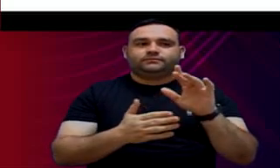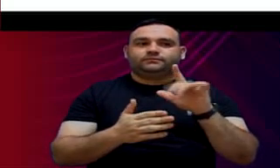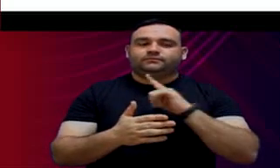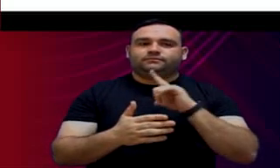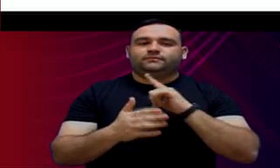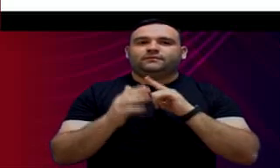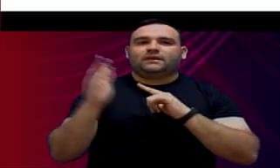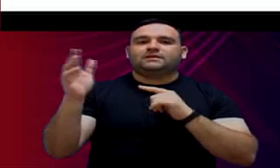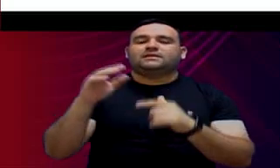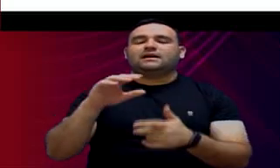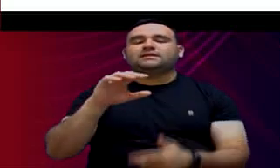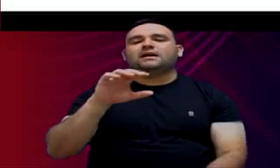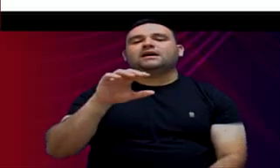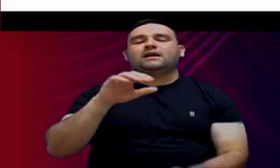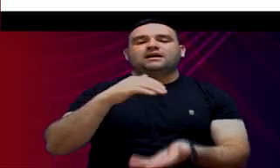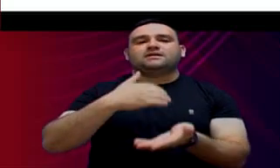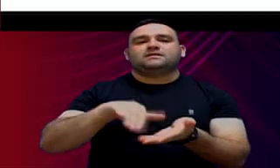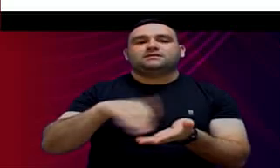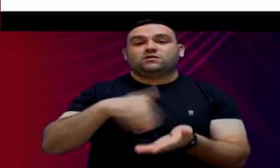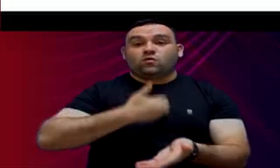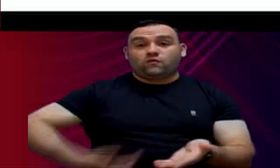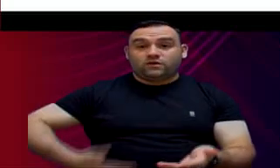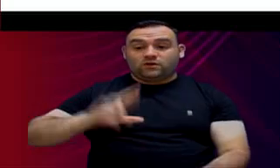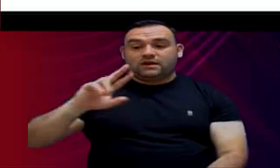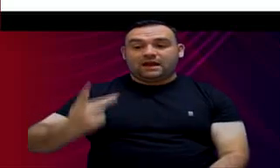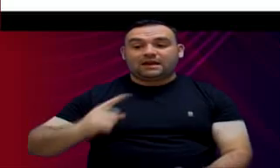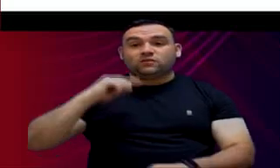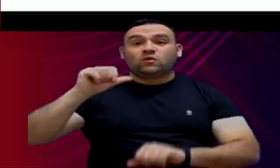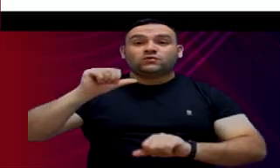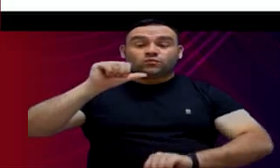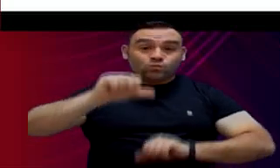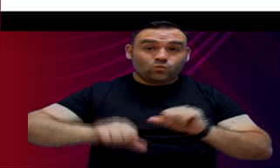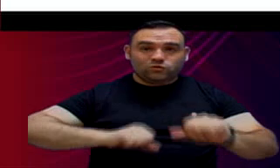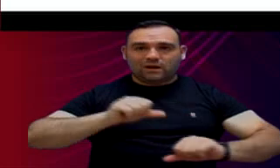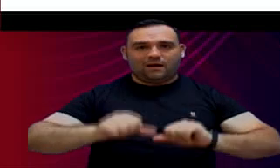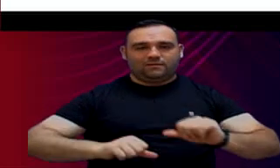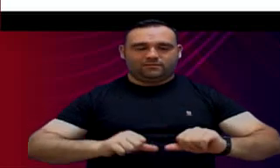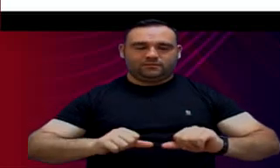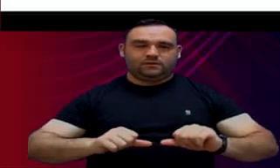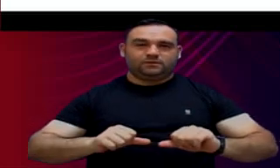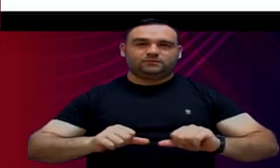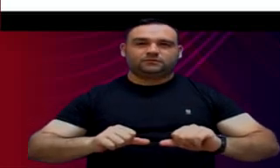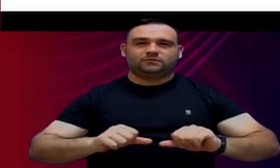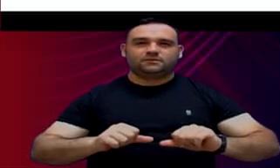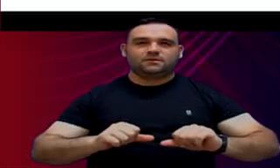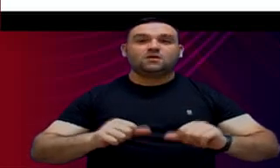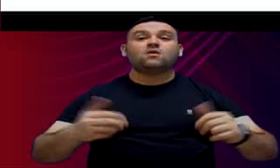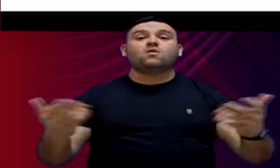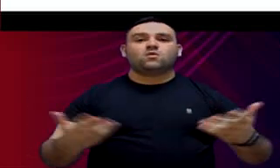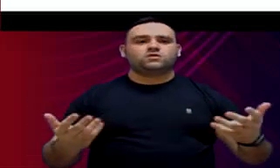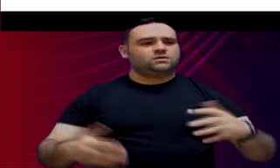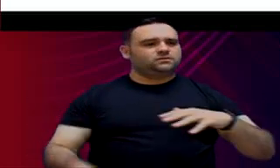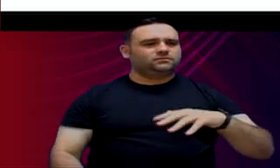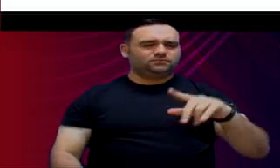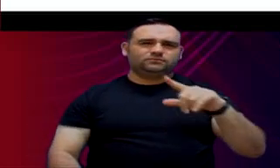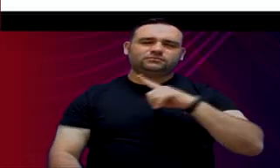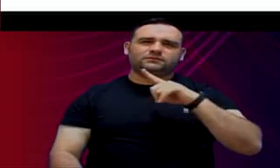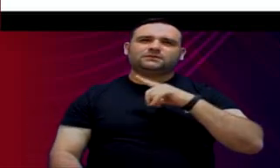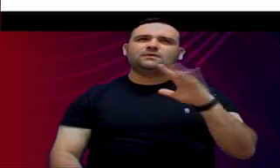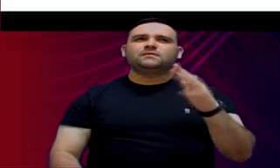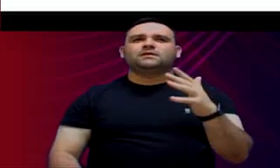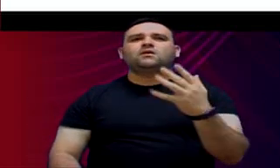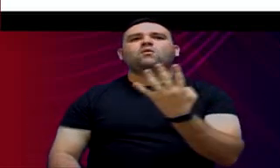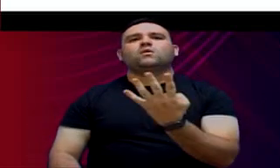tramitando pela segov e rh da gente transformar o hoje como eles a gente tem